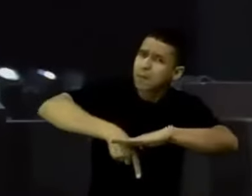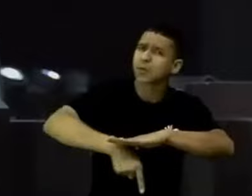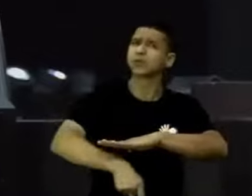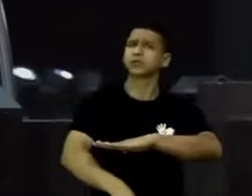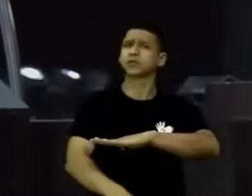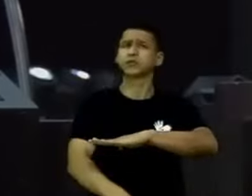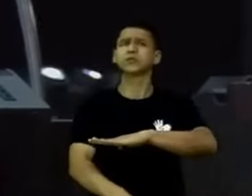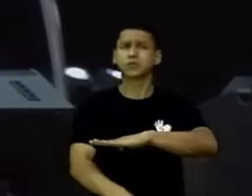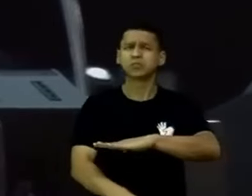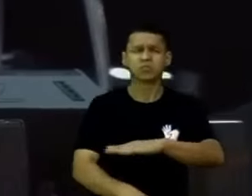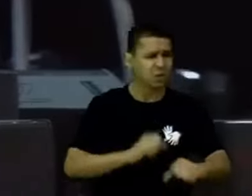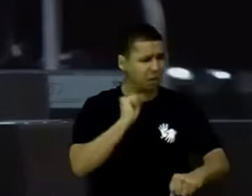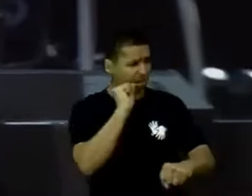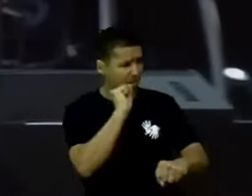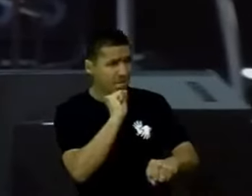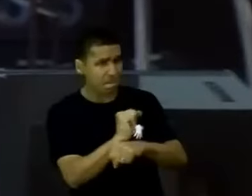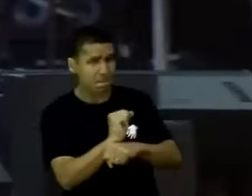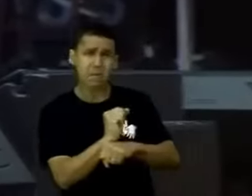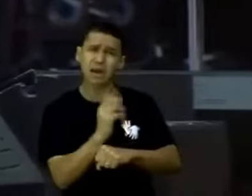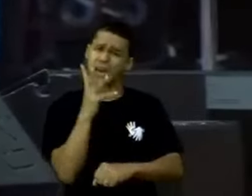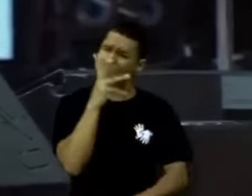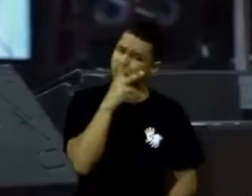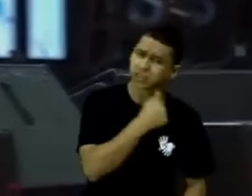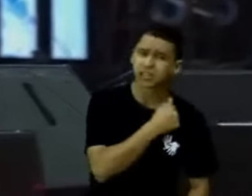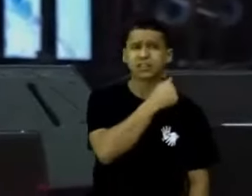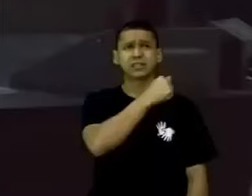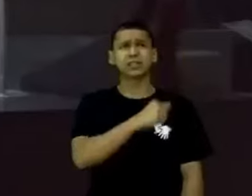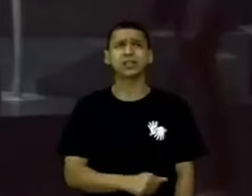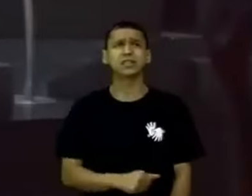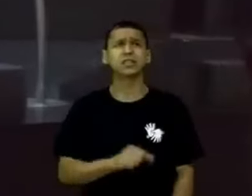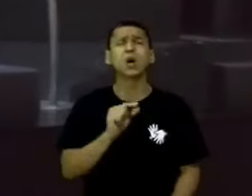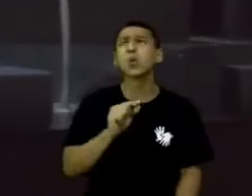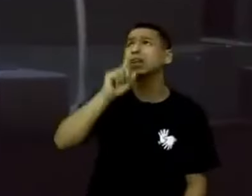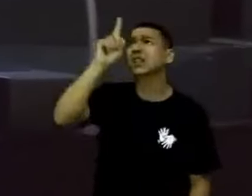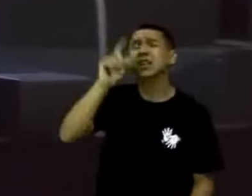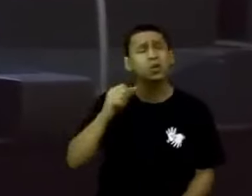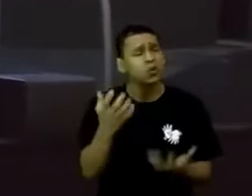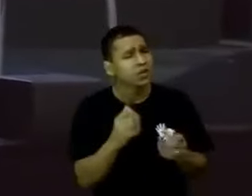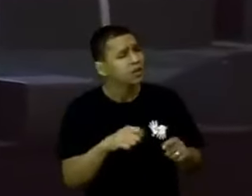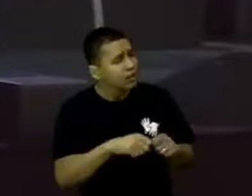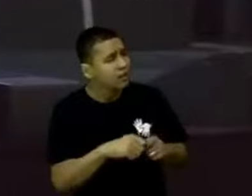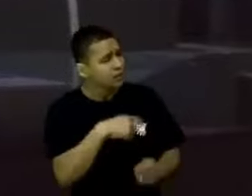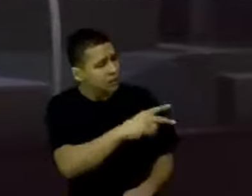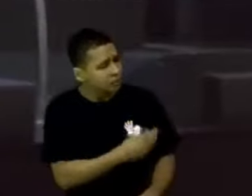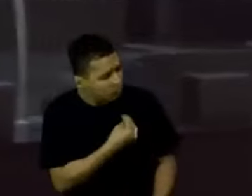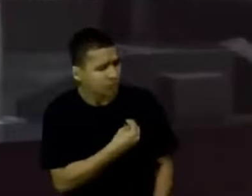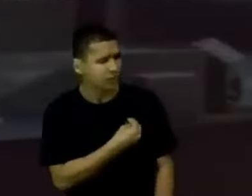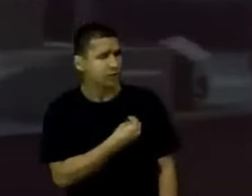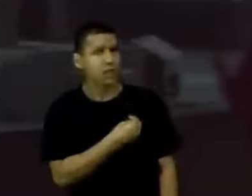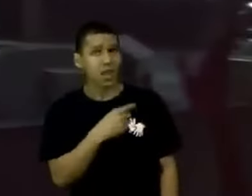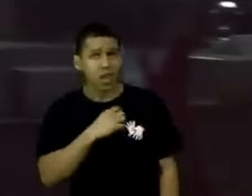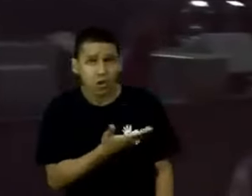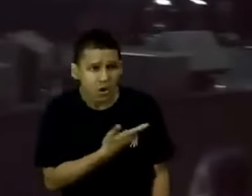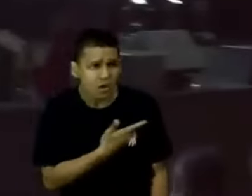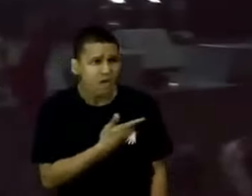profundo. Para de atrasar o que Deus quer fazer. Eu vim ser tua amiga hoje. Entra,